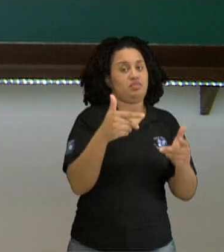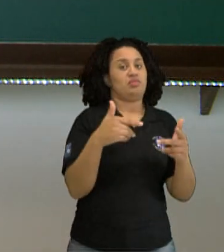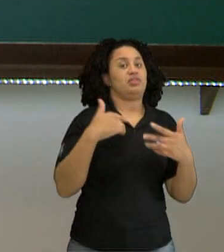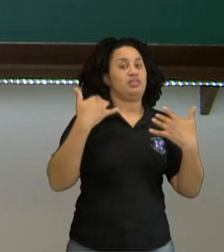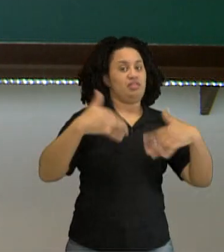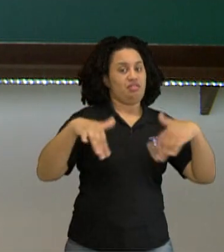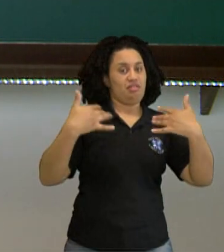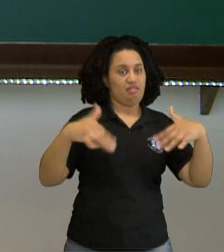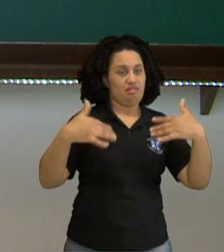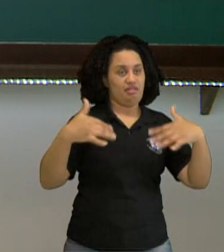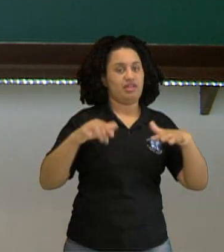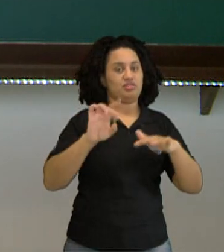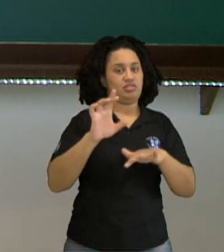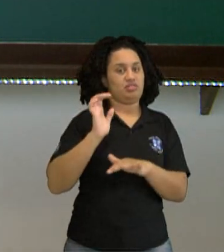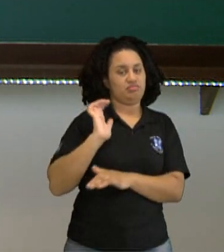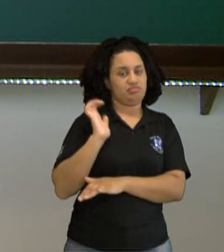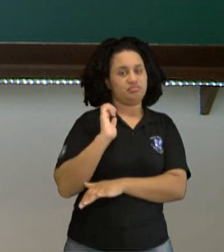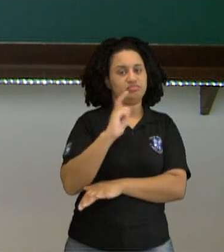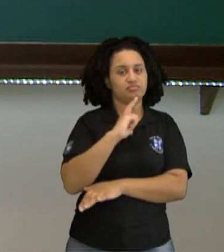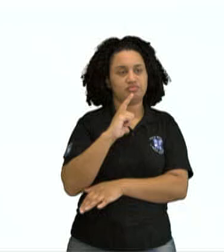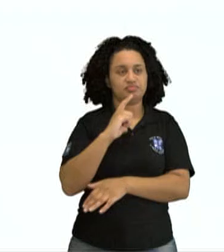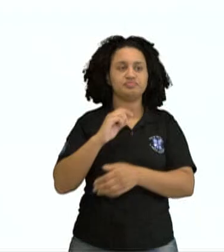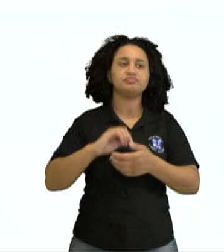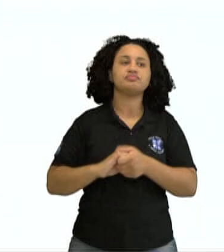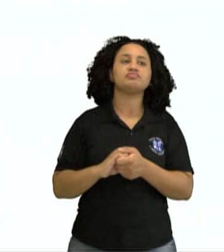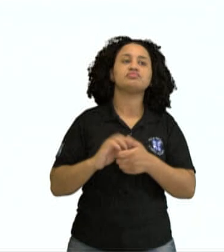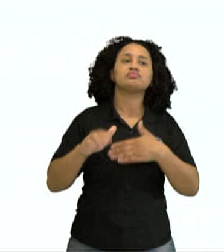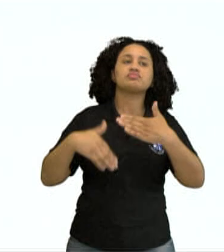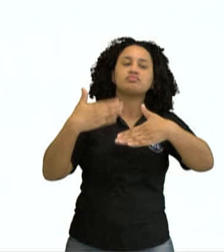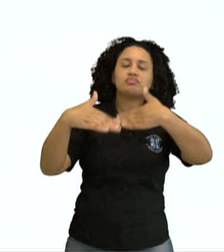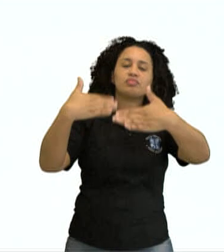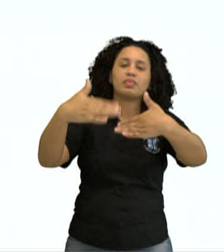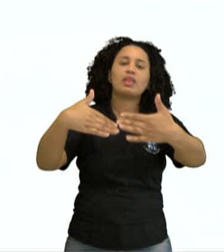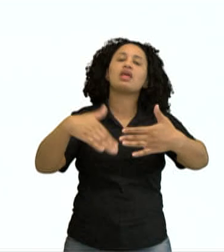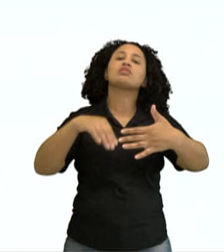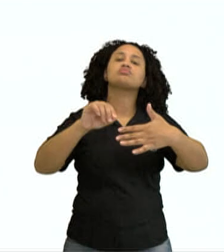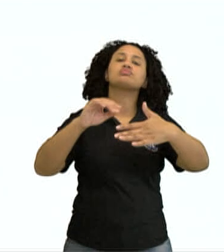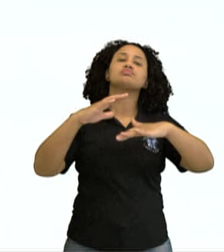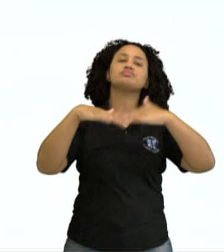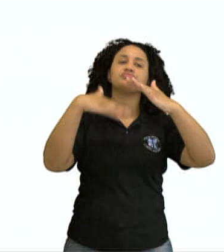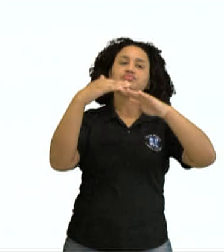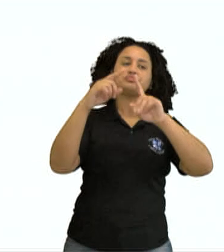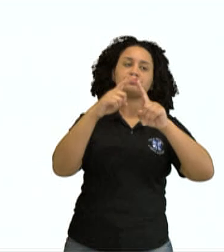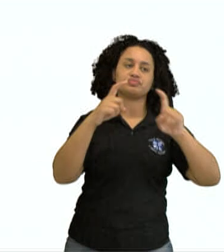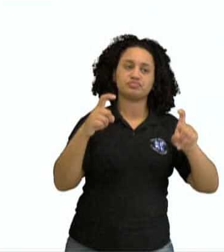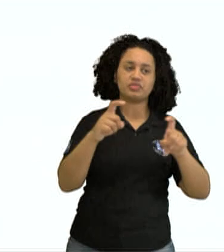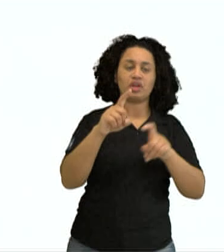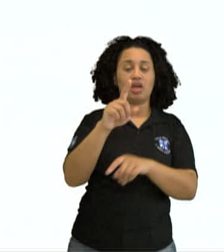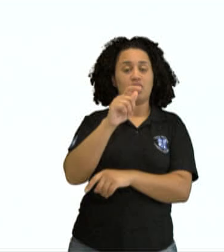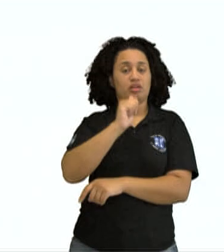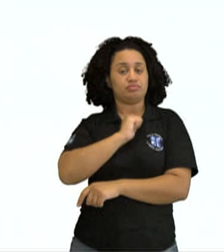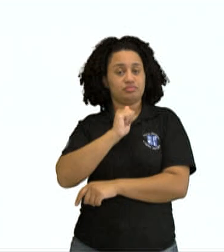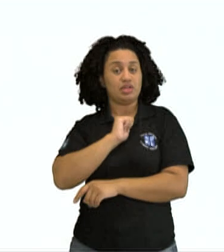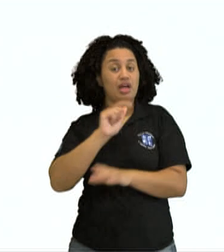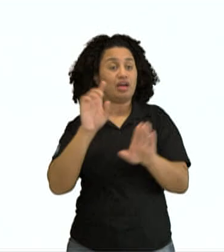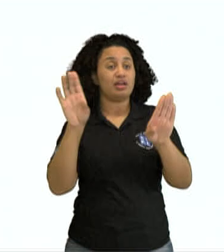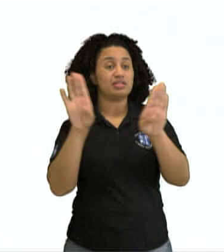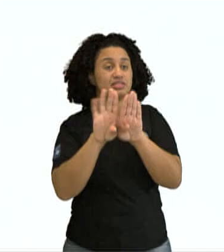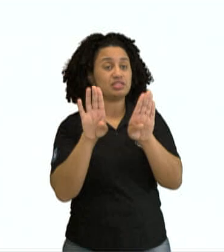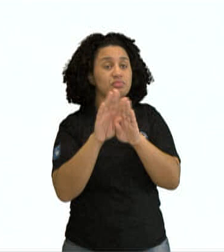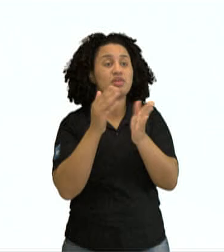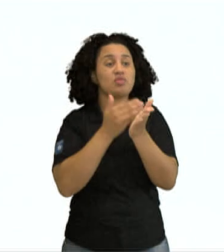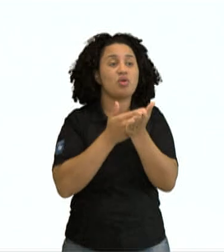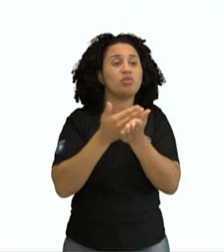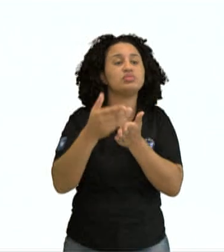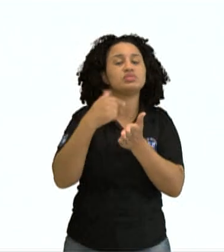Certo? No decorrer do processo de seu desenvolvimento científico, a antropologia também passou a